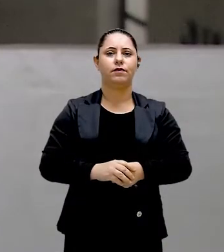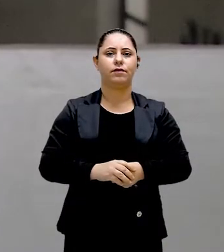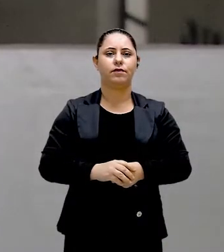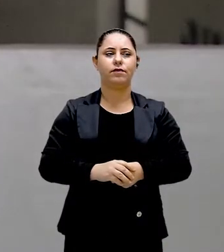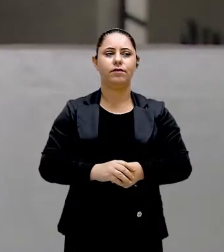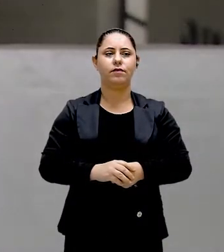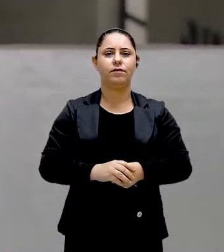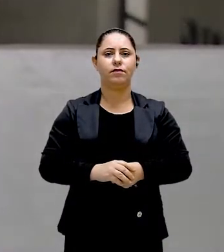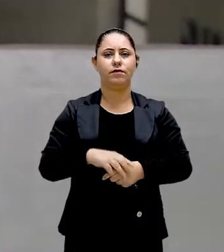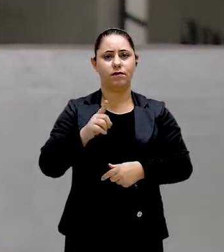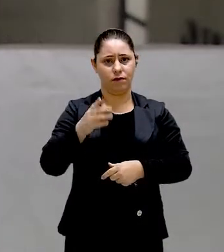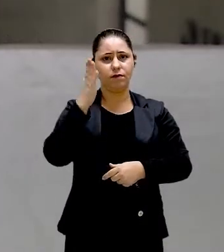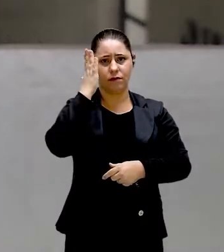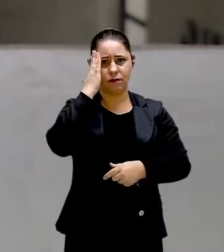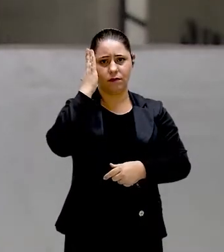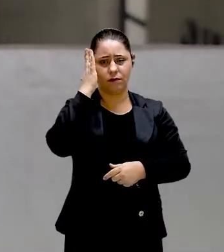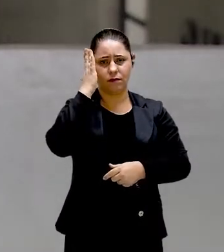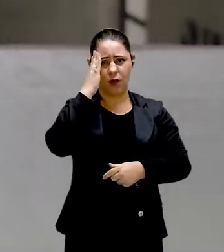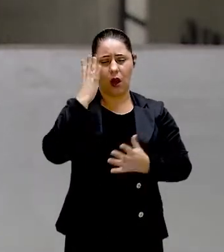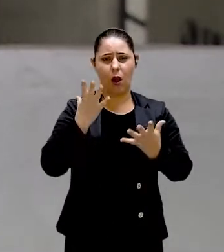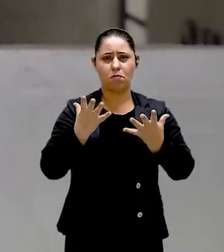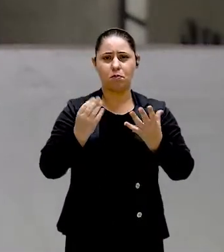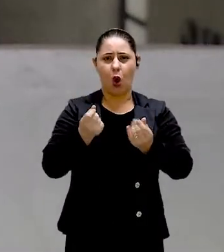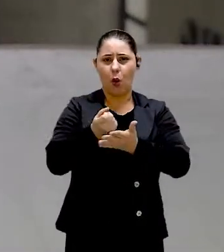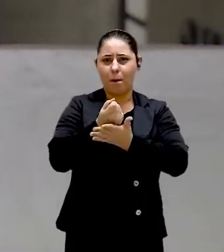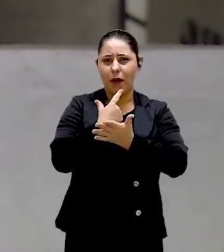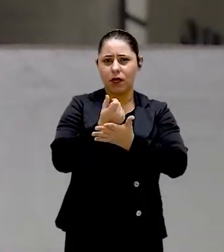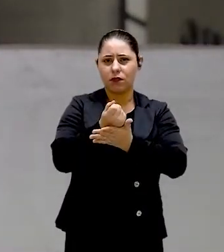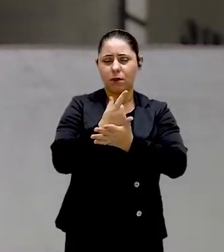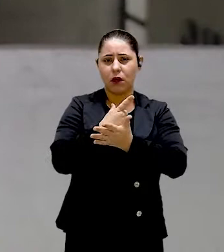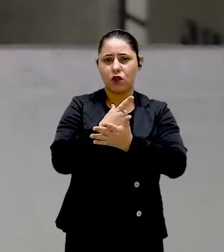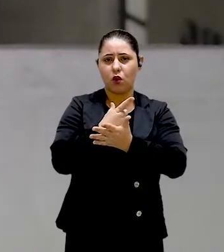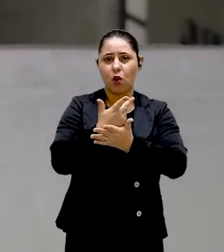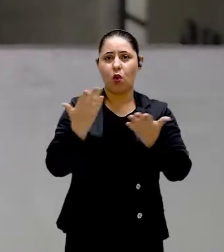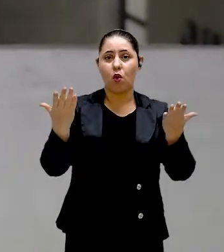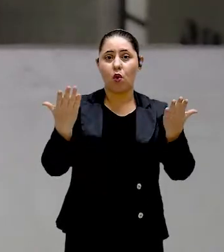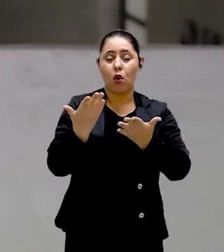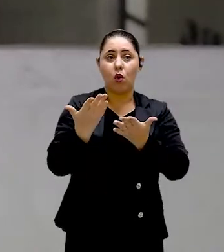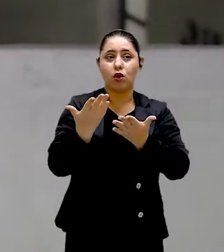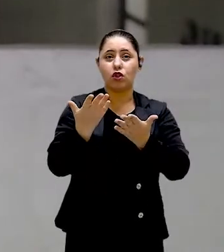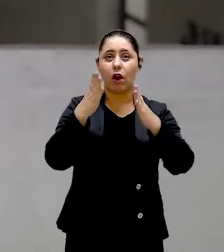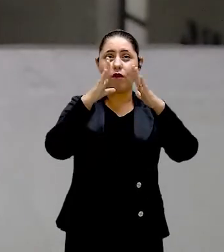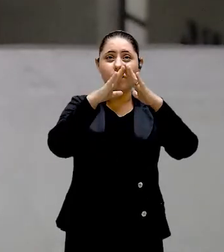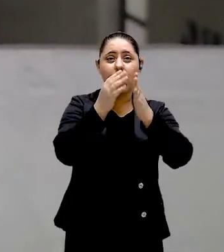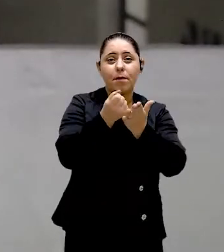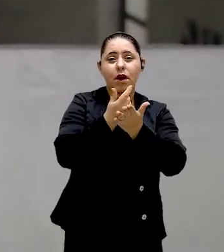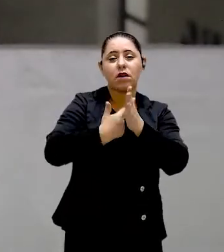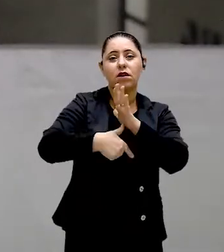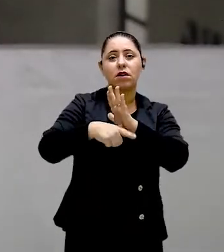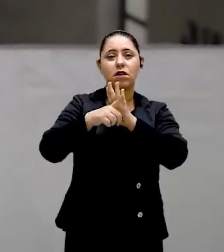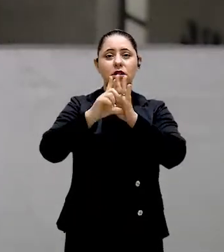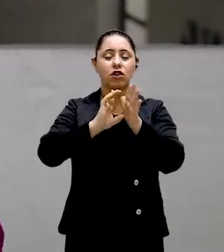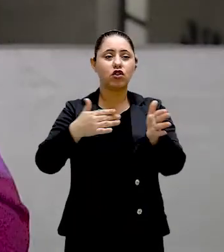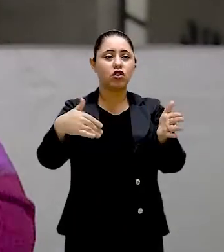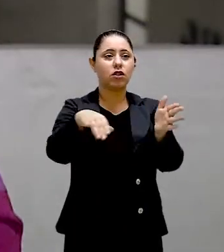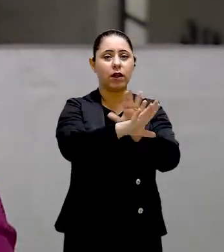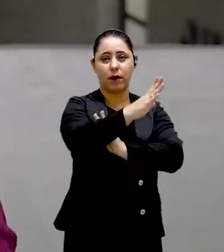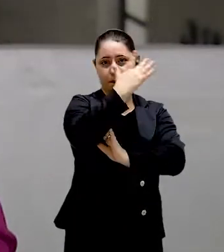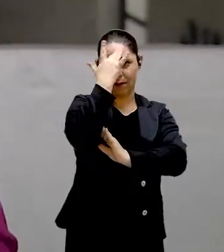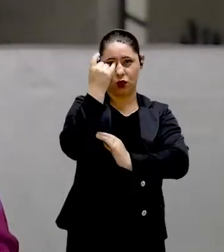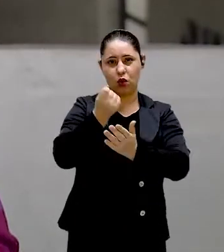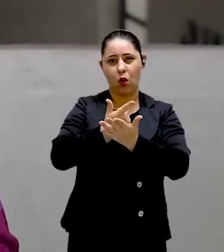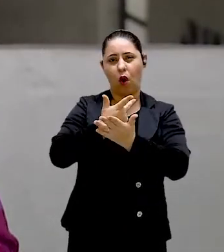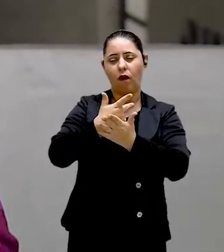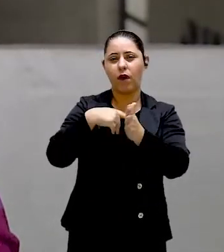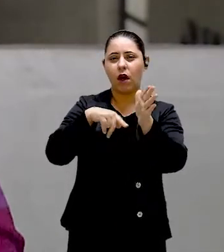Você sabia que muitos medicamentos disponíveis nas farmácias antes de chegar ao consumidor foram testados